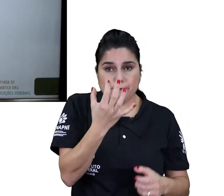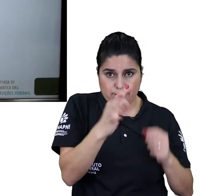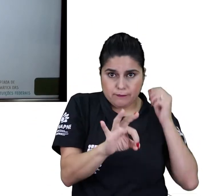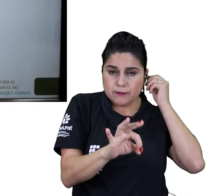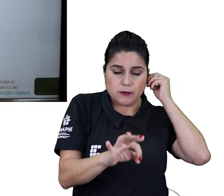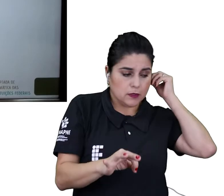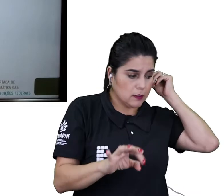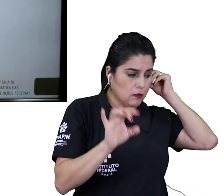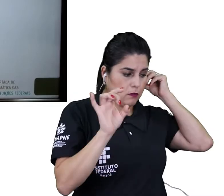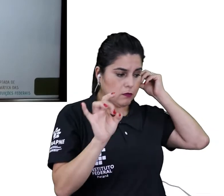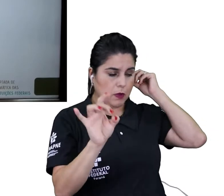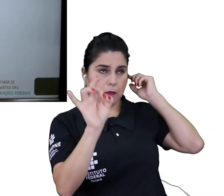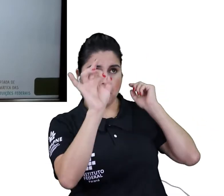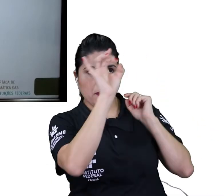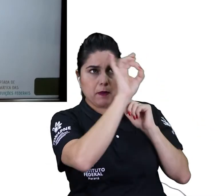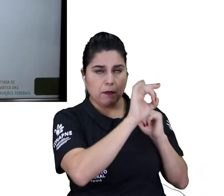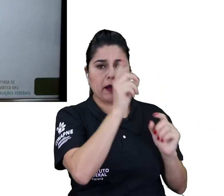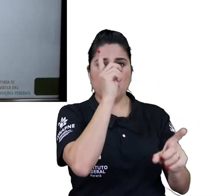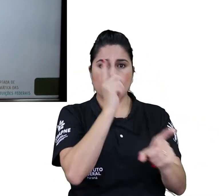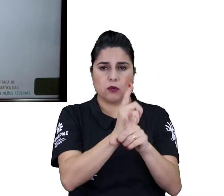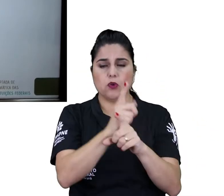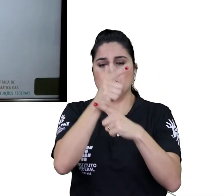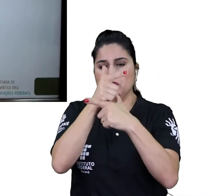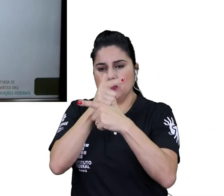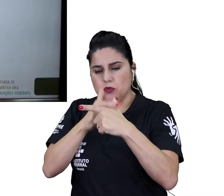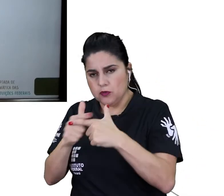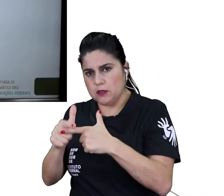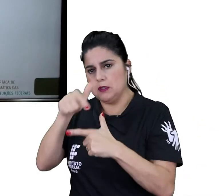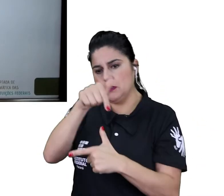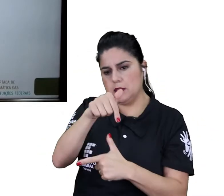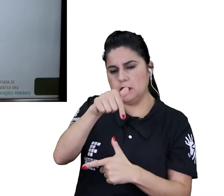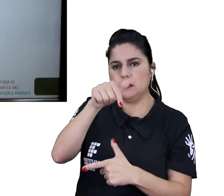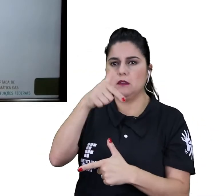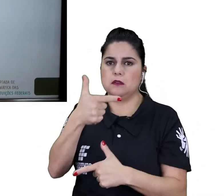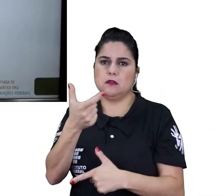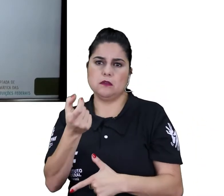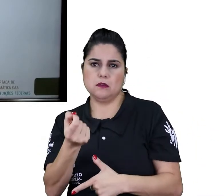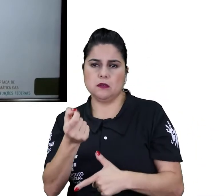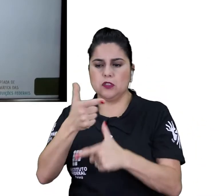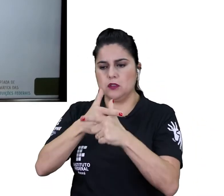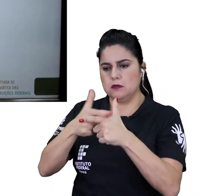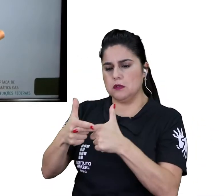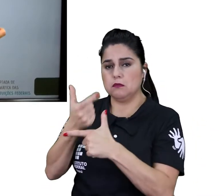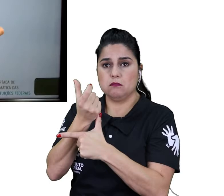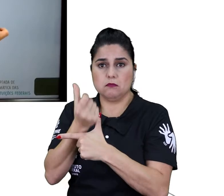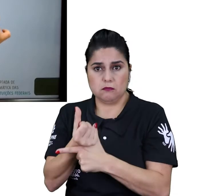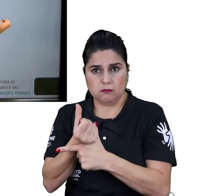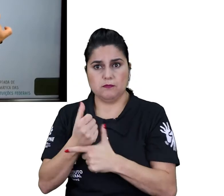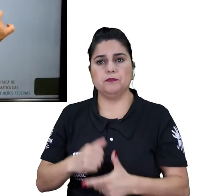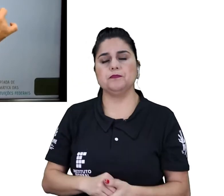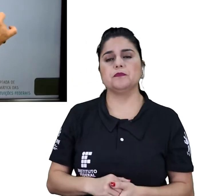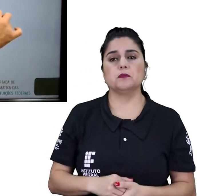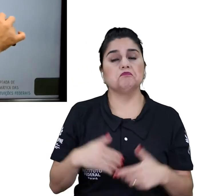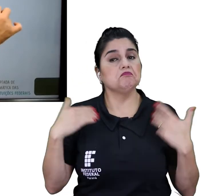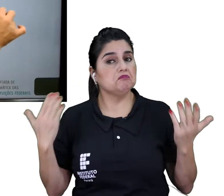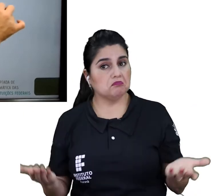eu acho cada ângulo interno dividindo 720 por 6, ou